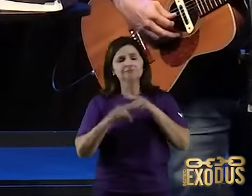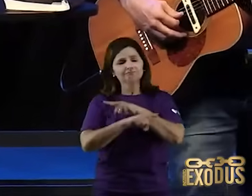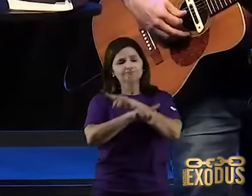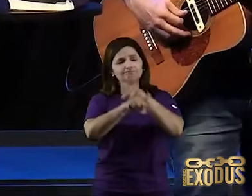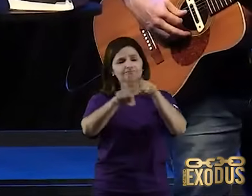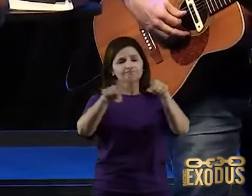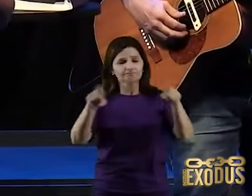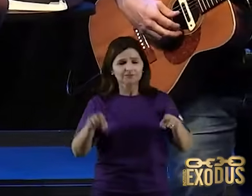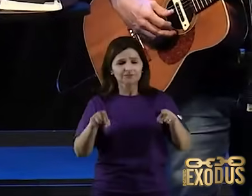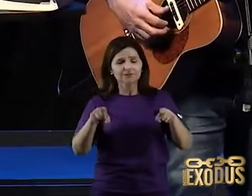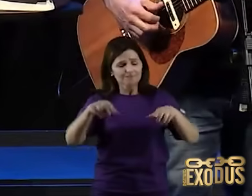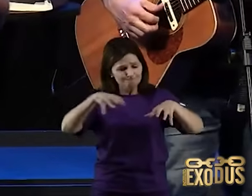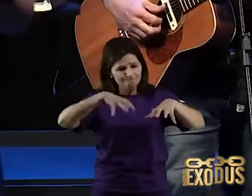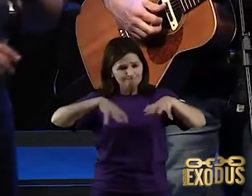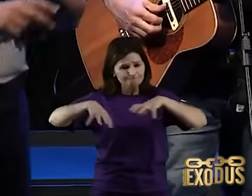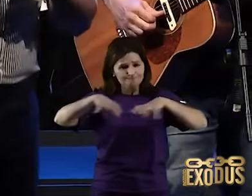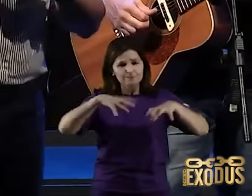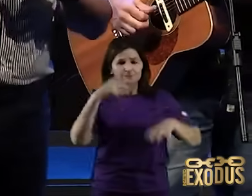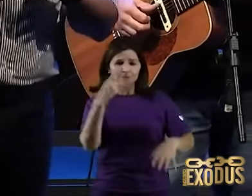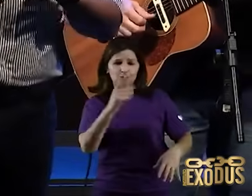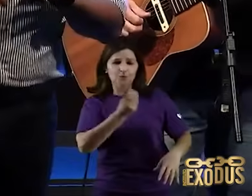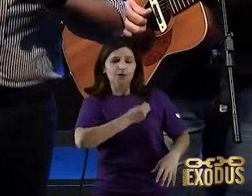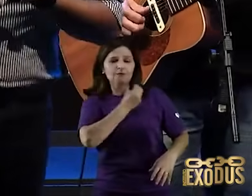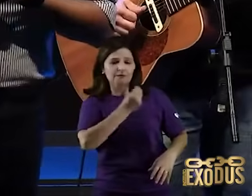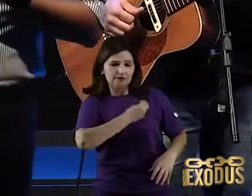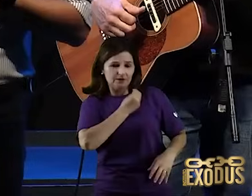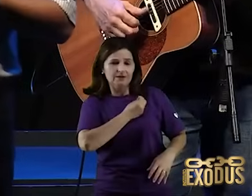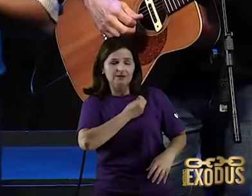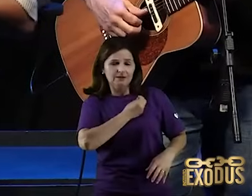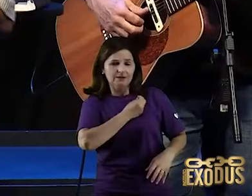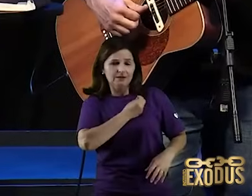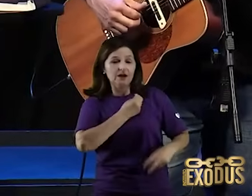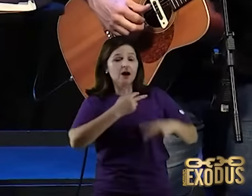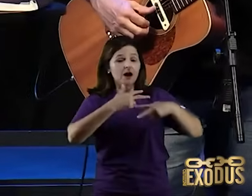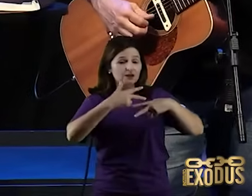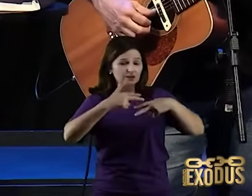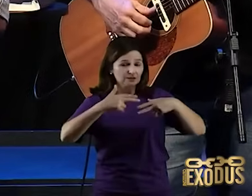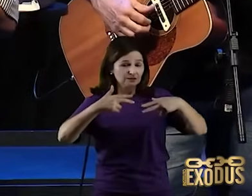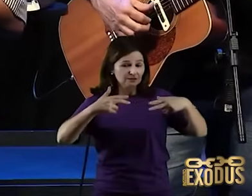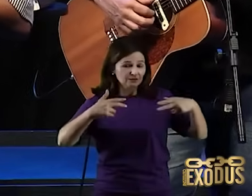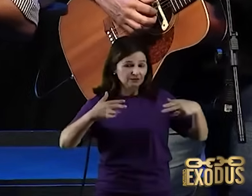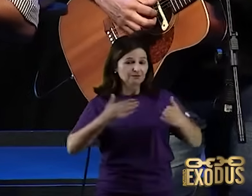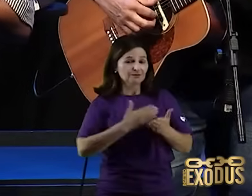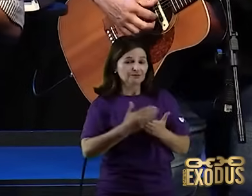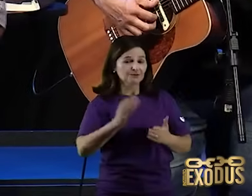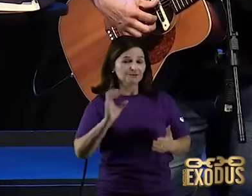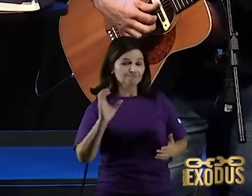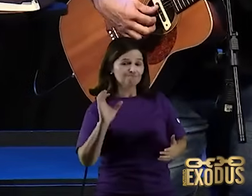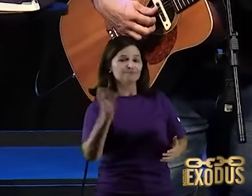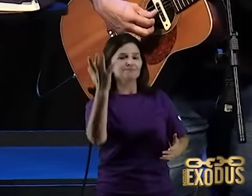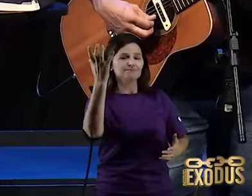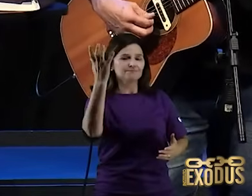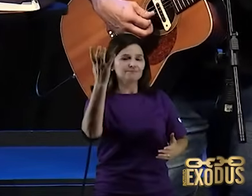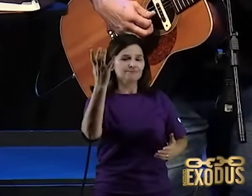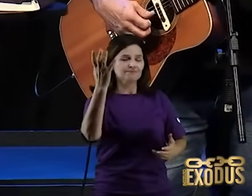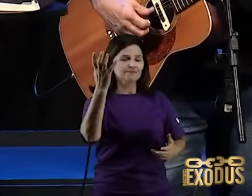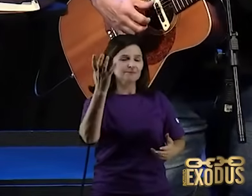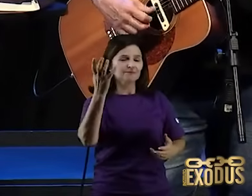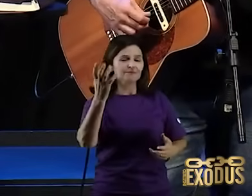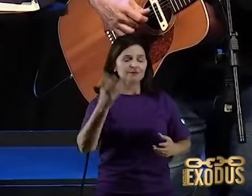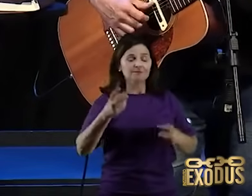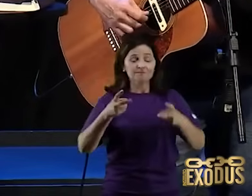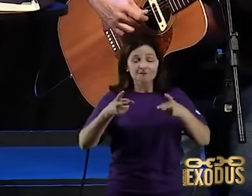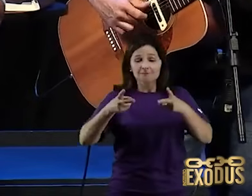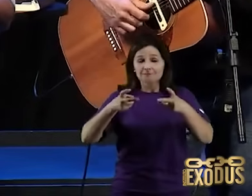consertar tal que tá quebrado você vai começar a ver a tua vida disparar você vai olhar para trás e vai dizer assim em